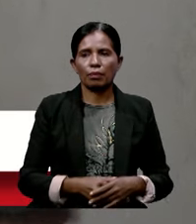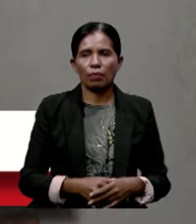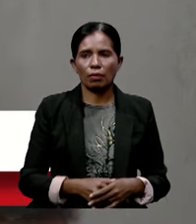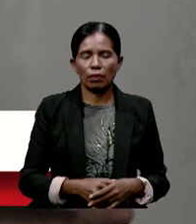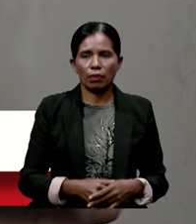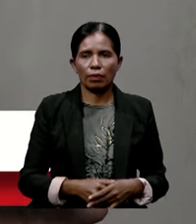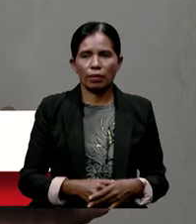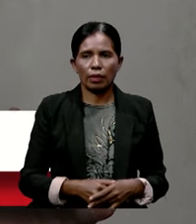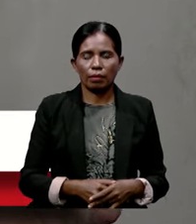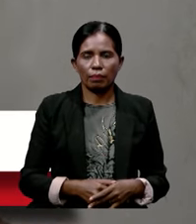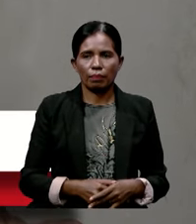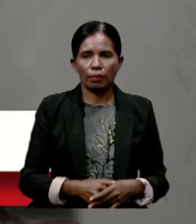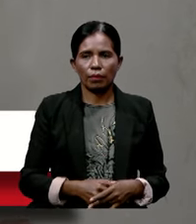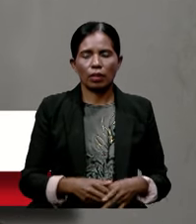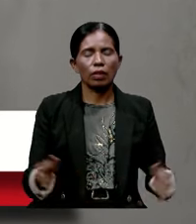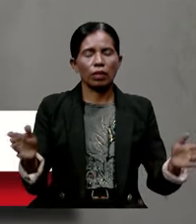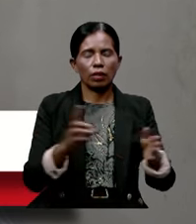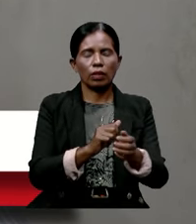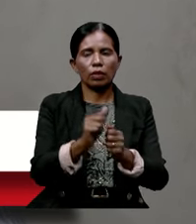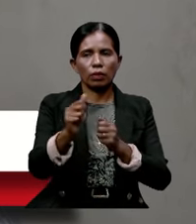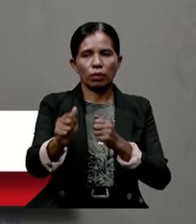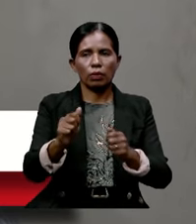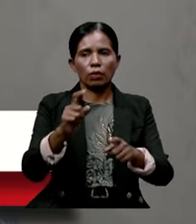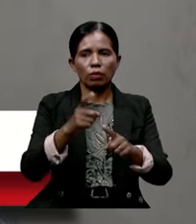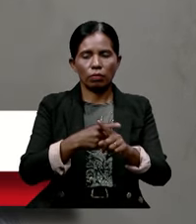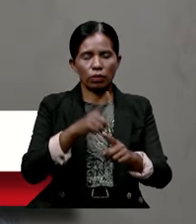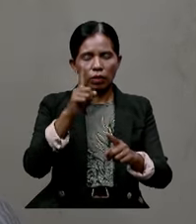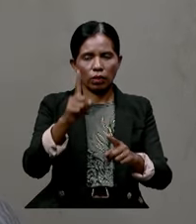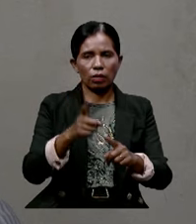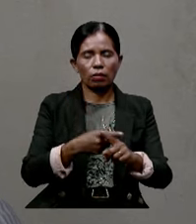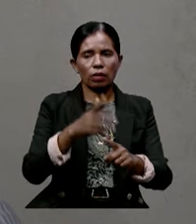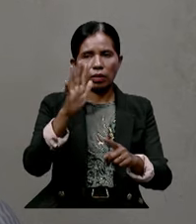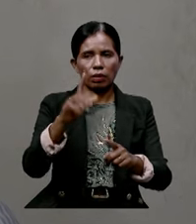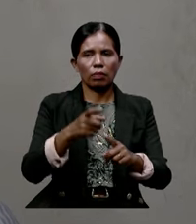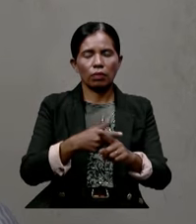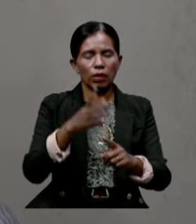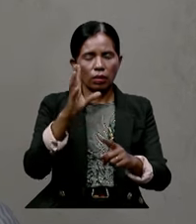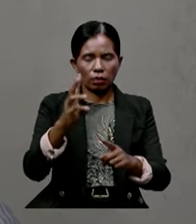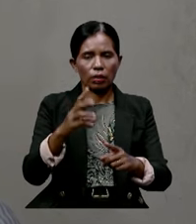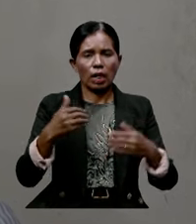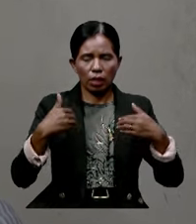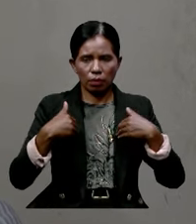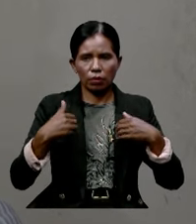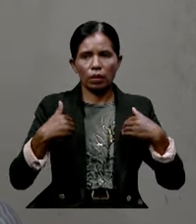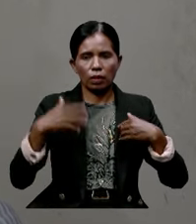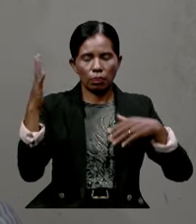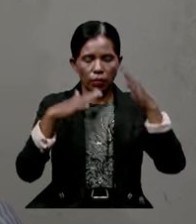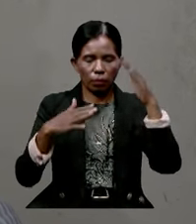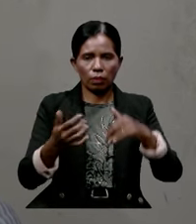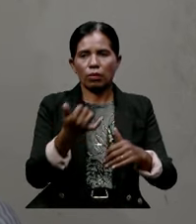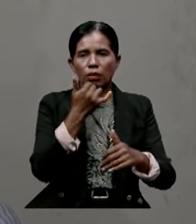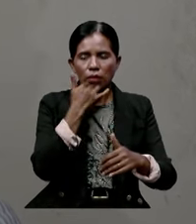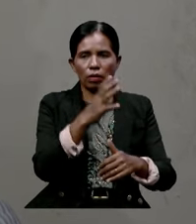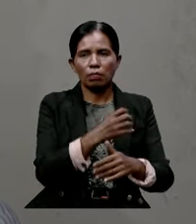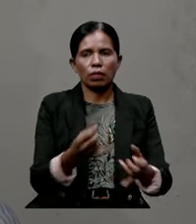be distância entre cada fulano lima lima acontece fulano nena acontece então nem problema rumo à sala é